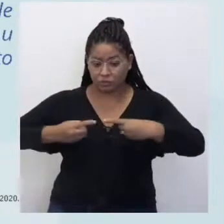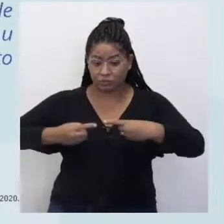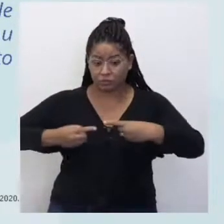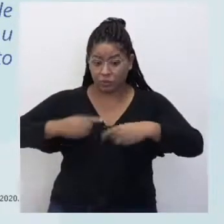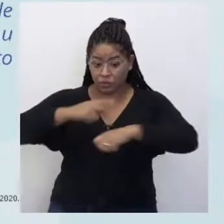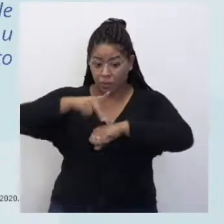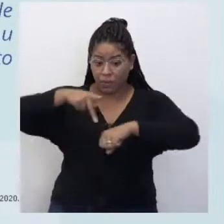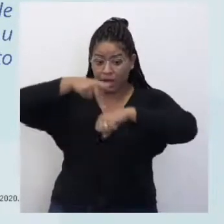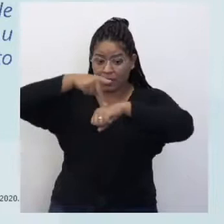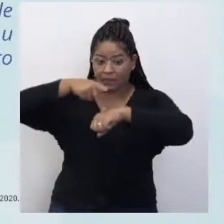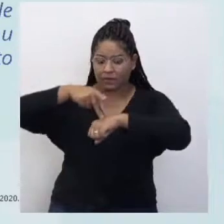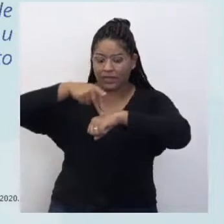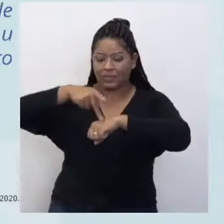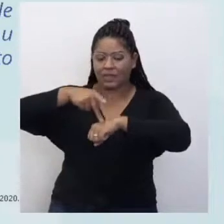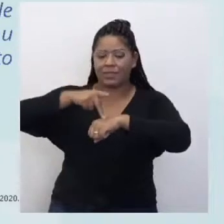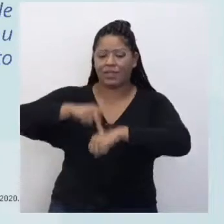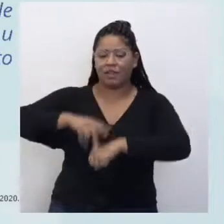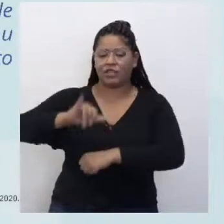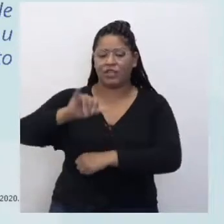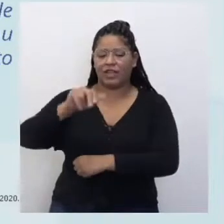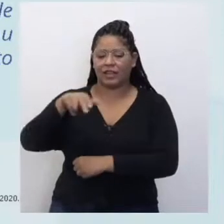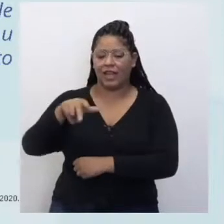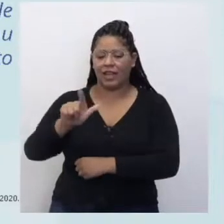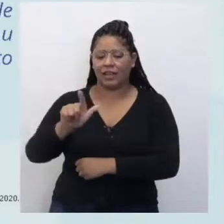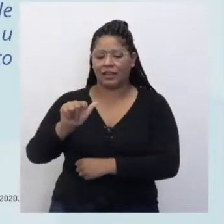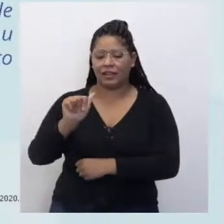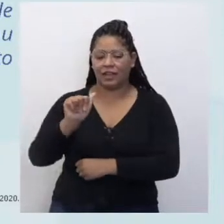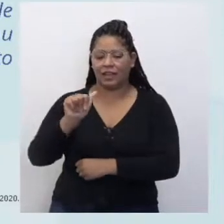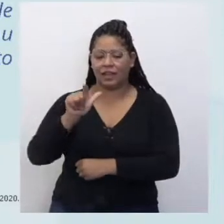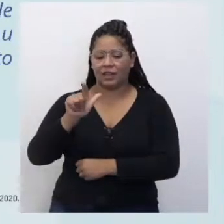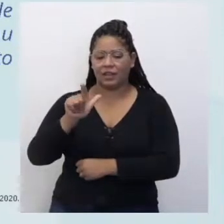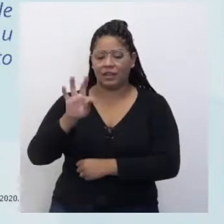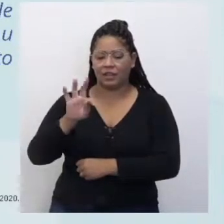século XIII? Em 3 minutos, a gente volta.